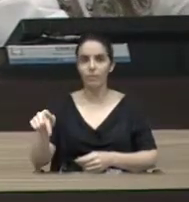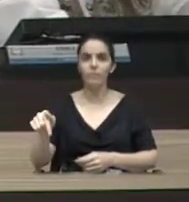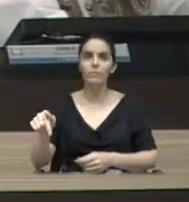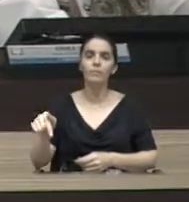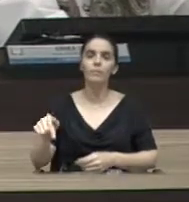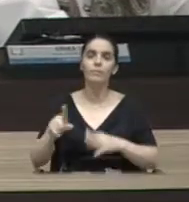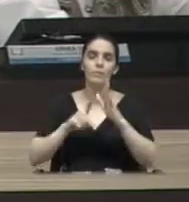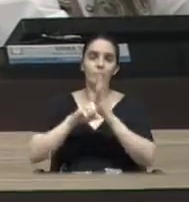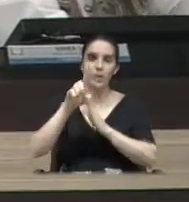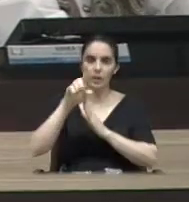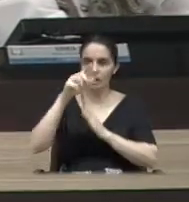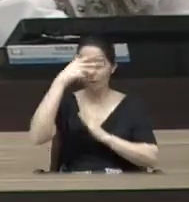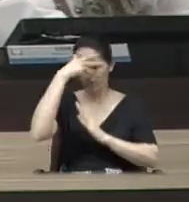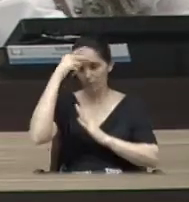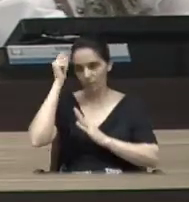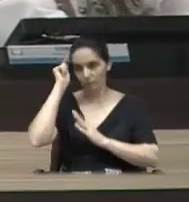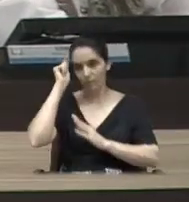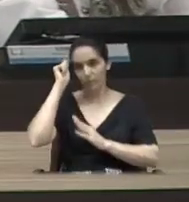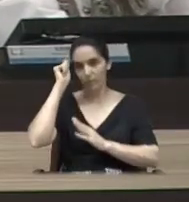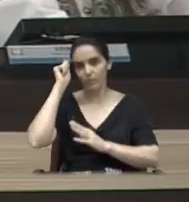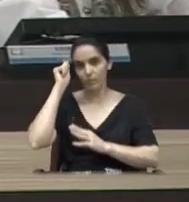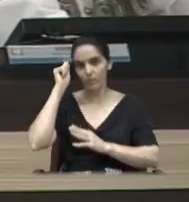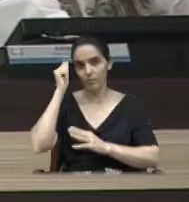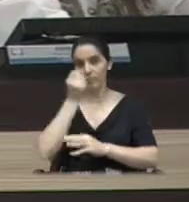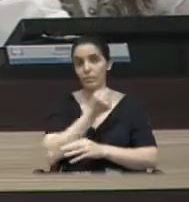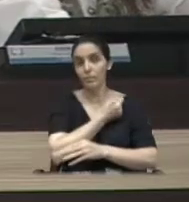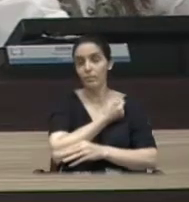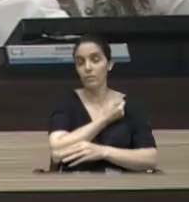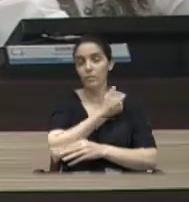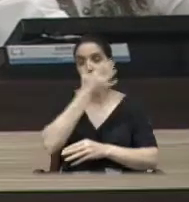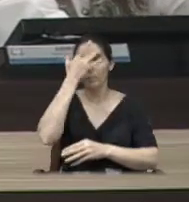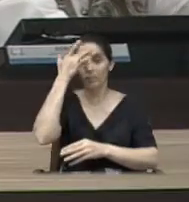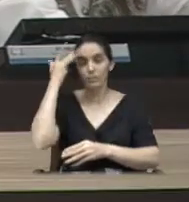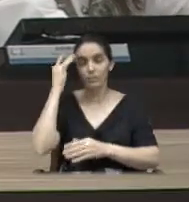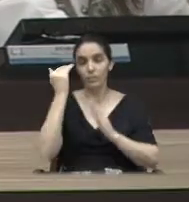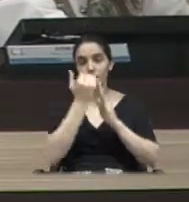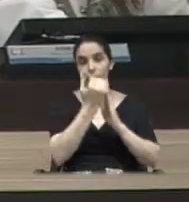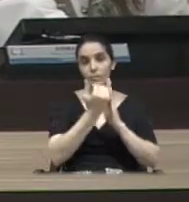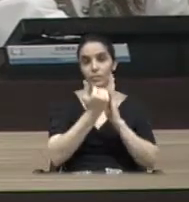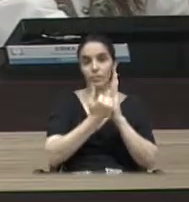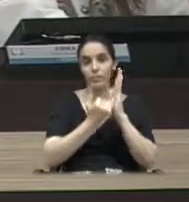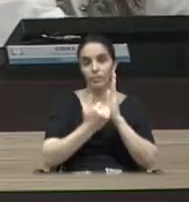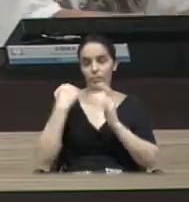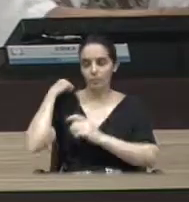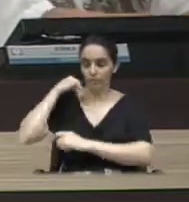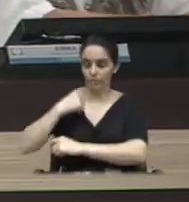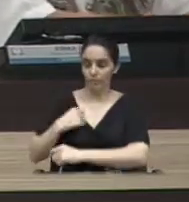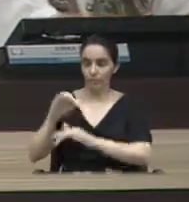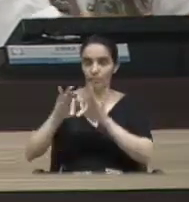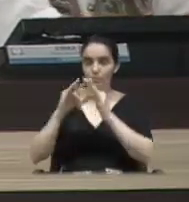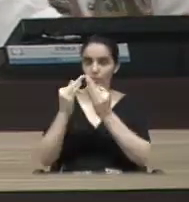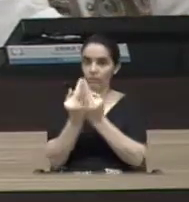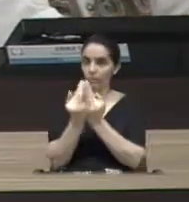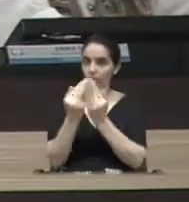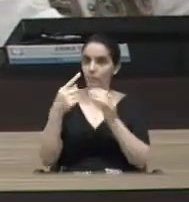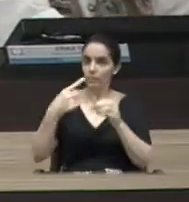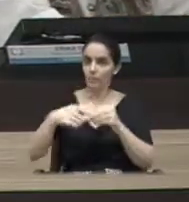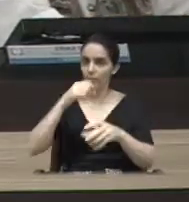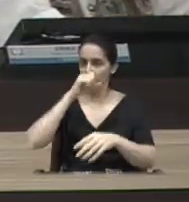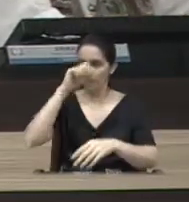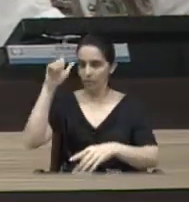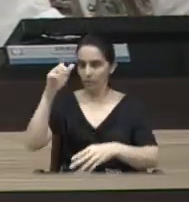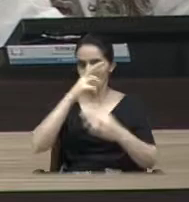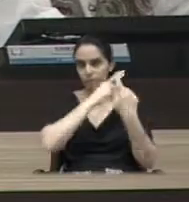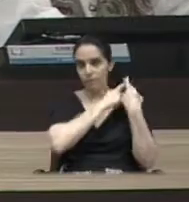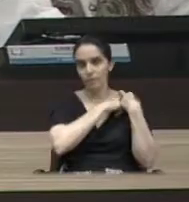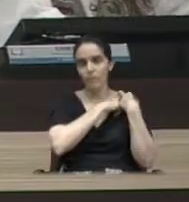1003/2017. Requer informações ao Poder Executivo sobre o número de beneficiários do programa Bolsa Família em Limeira. Vereador